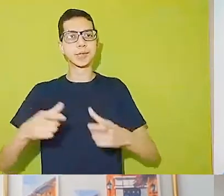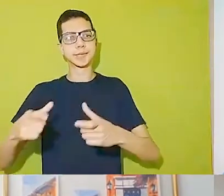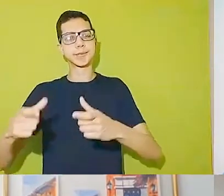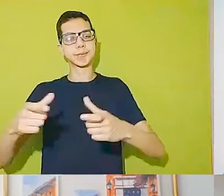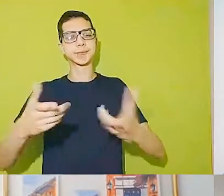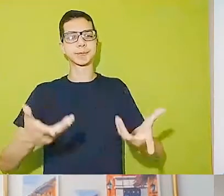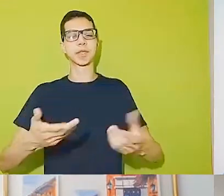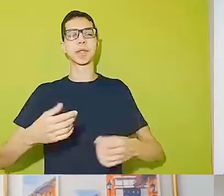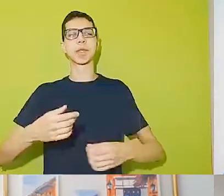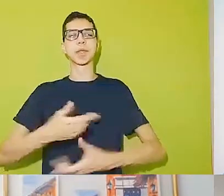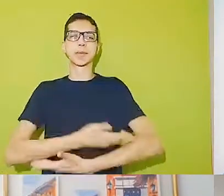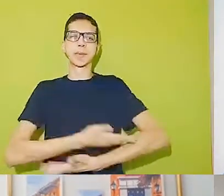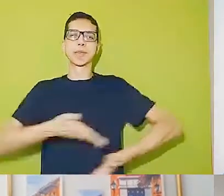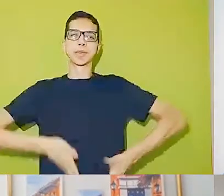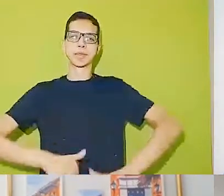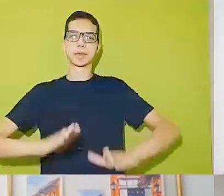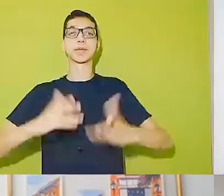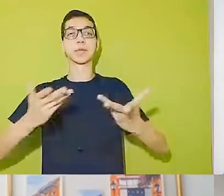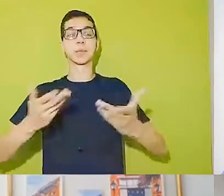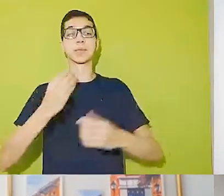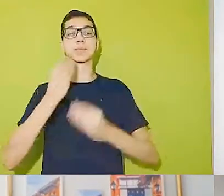todas.